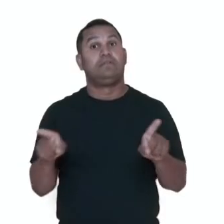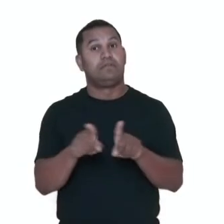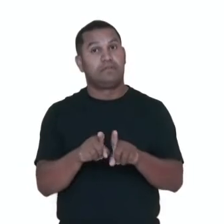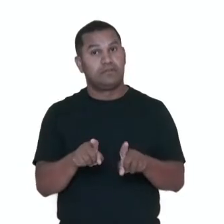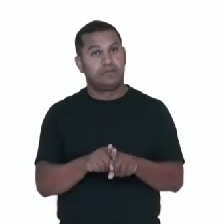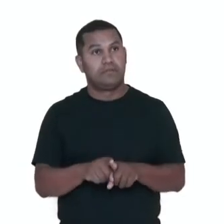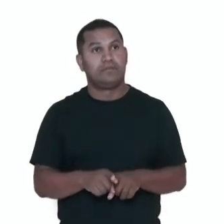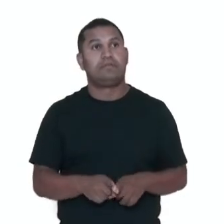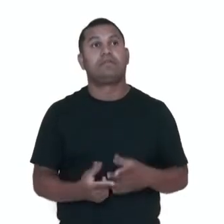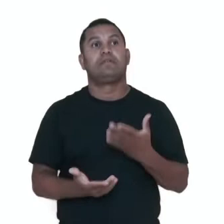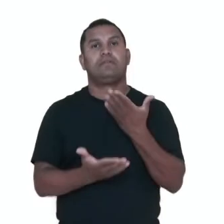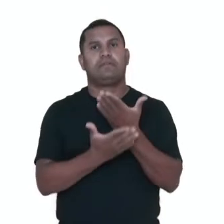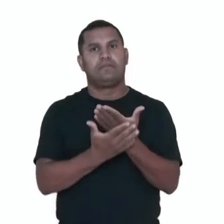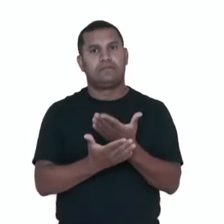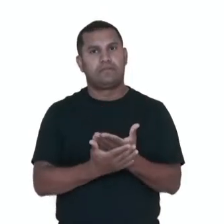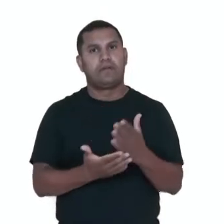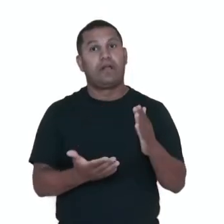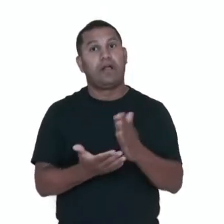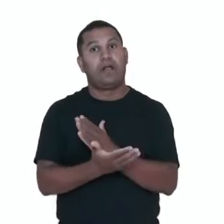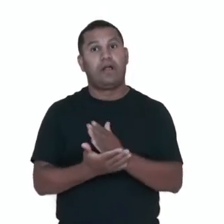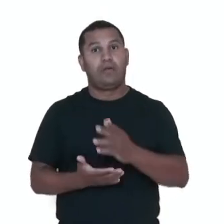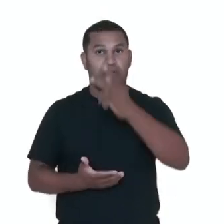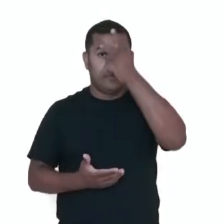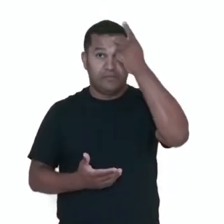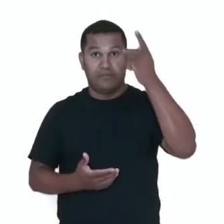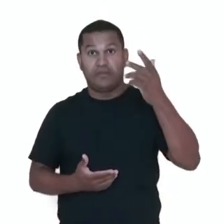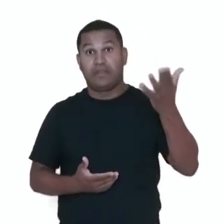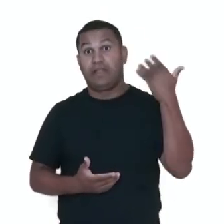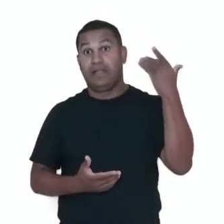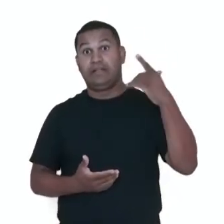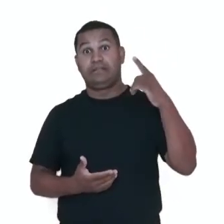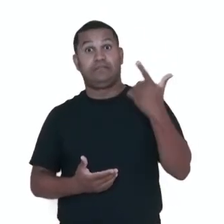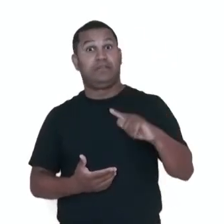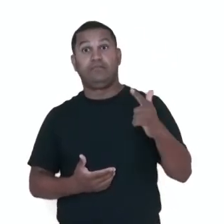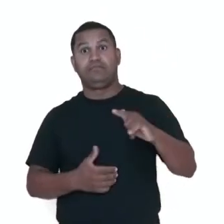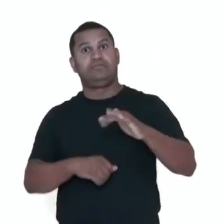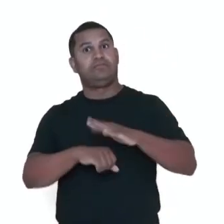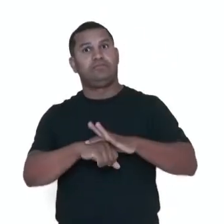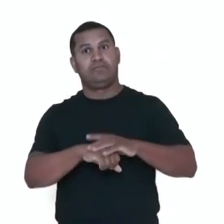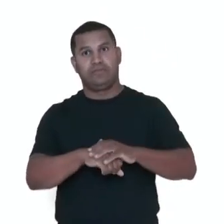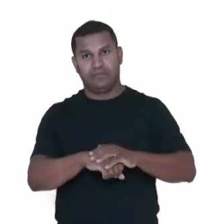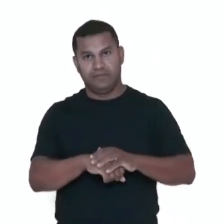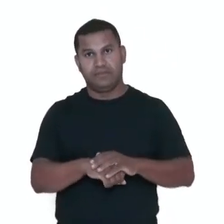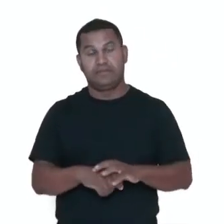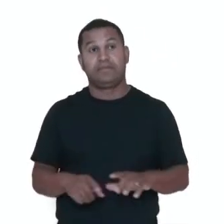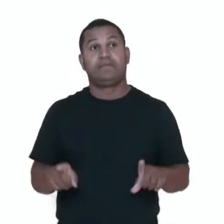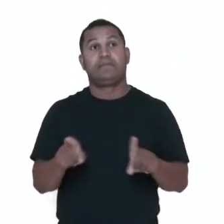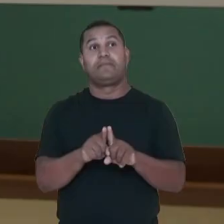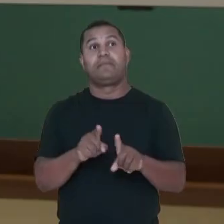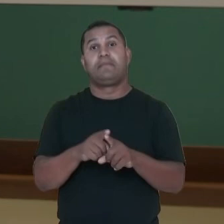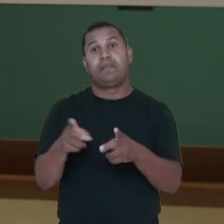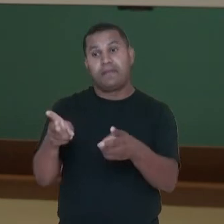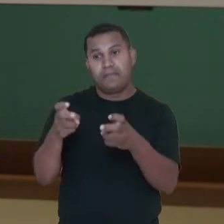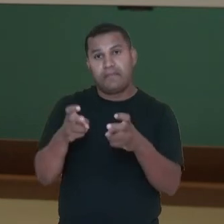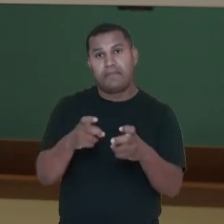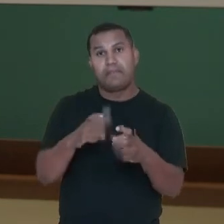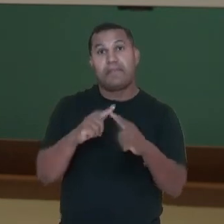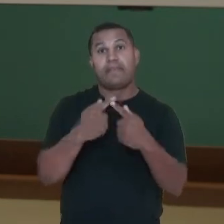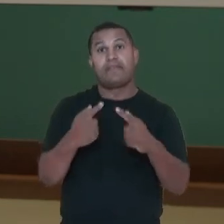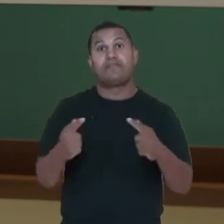pesquisa analisou pessoas que não tinham as comorbidades, identificaram lá genes no cromossomo 3. Esses